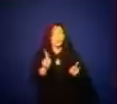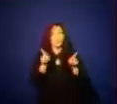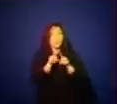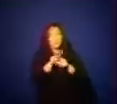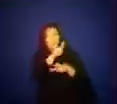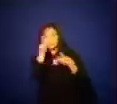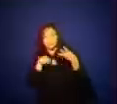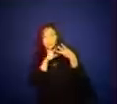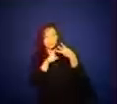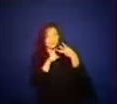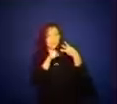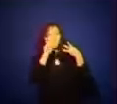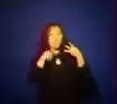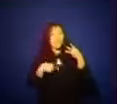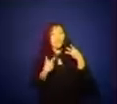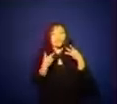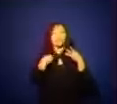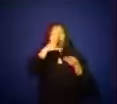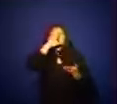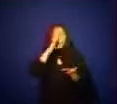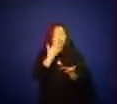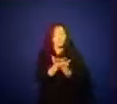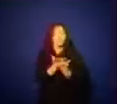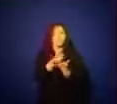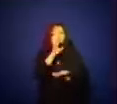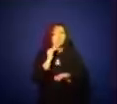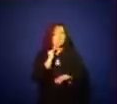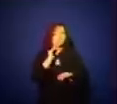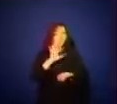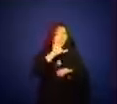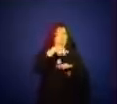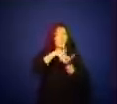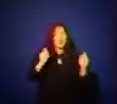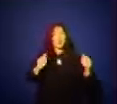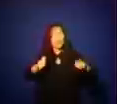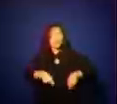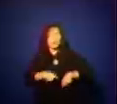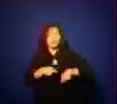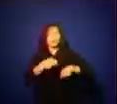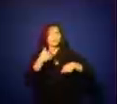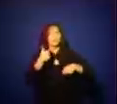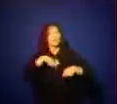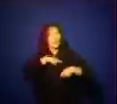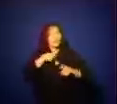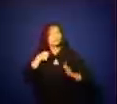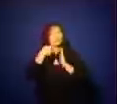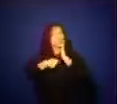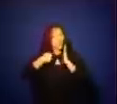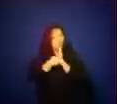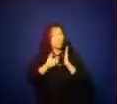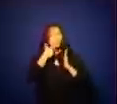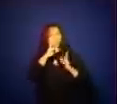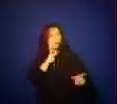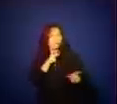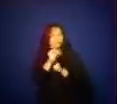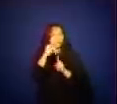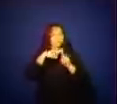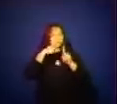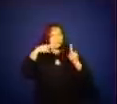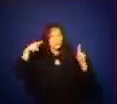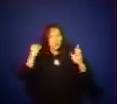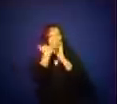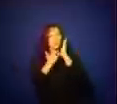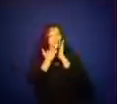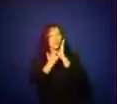terceiro ponto que você falou é o de credibilidade do Banco Central e sua visão de combate a inflação deixar